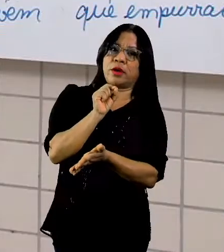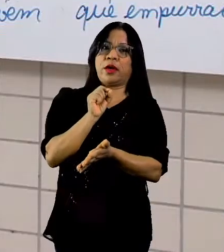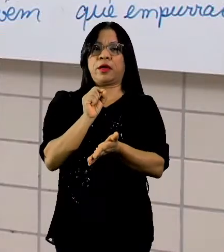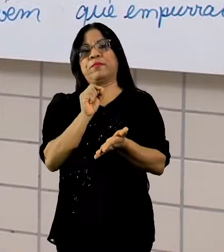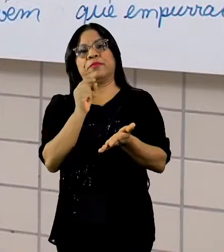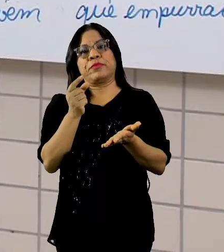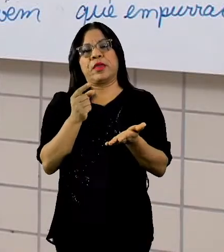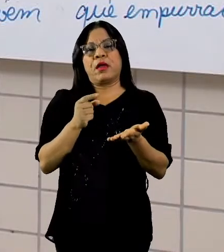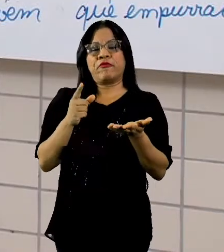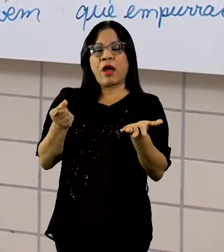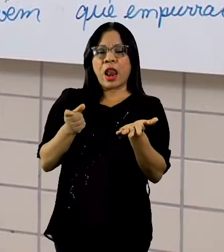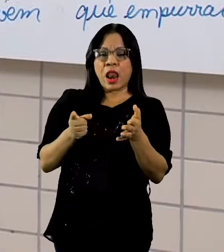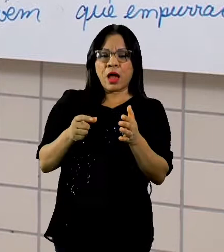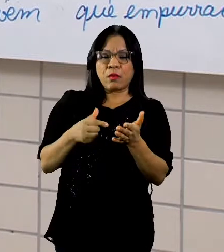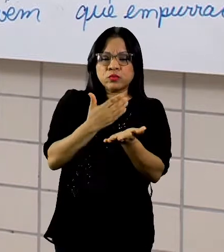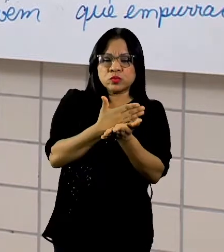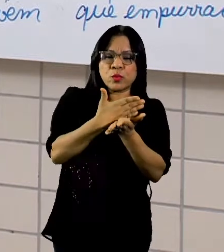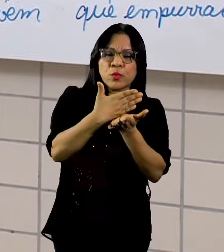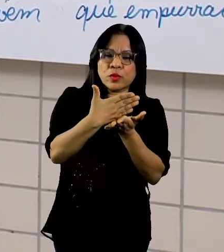conflito,